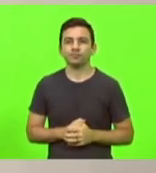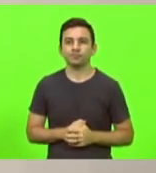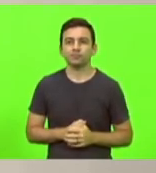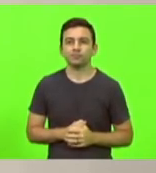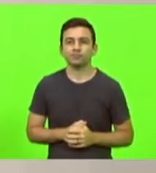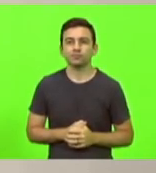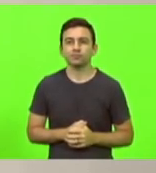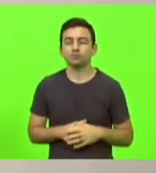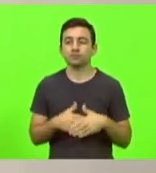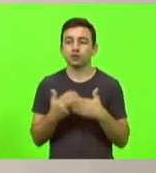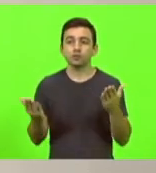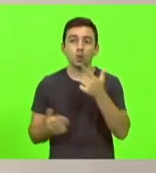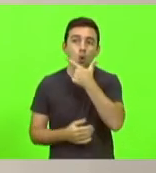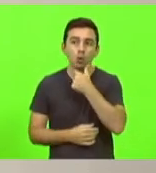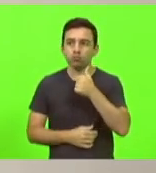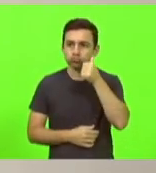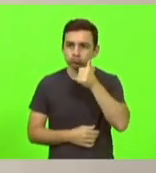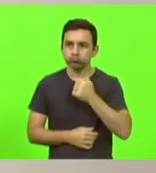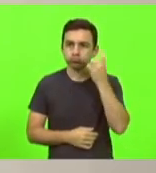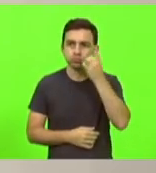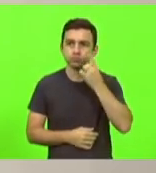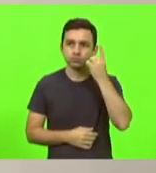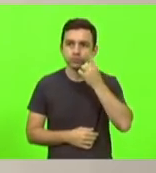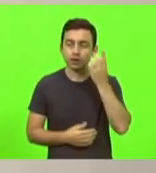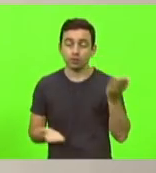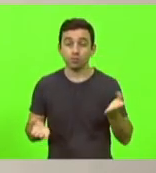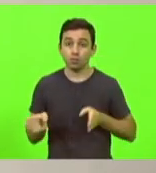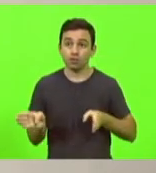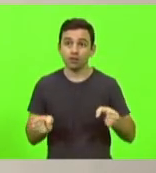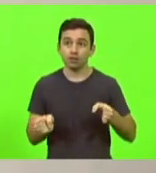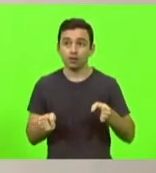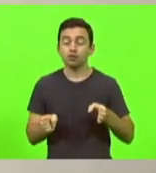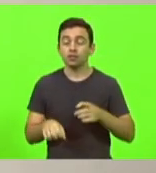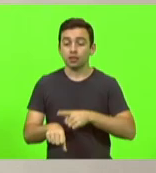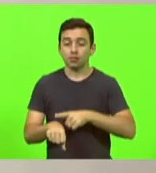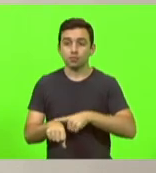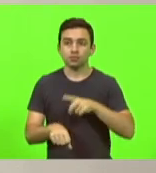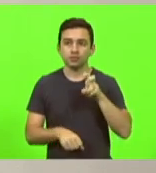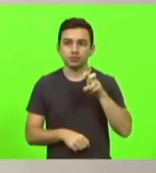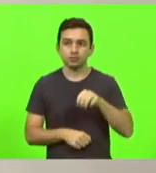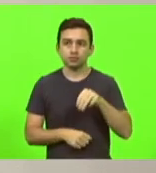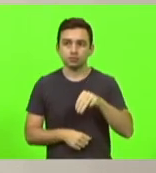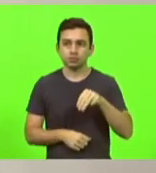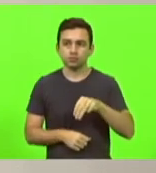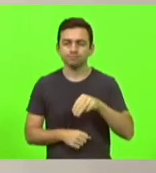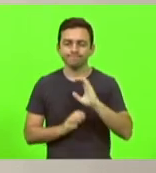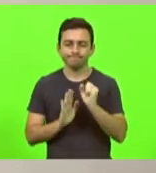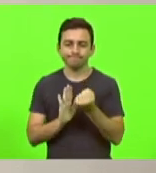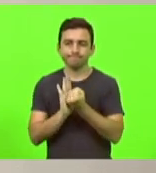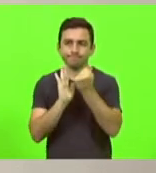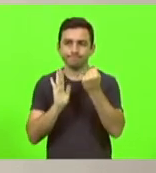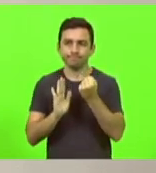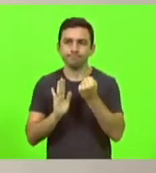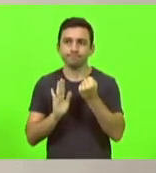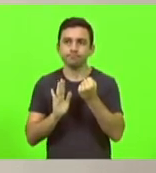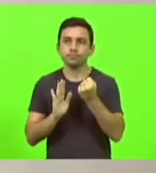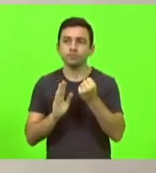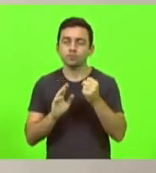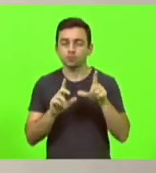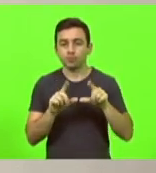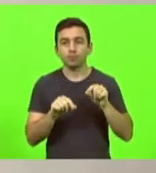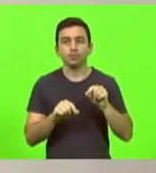Senhoras e senhores deputados, neste momento eu abro o prazo de 5 minutos para o registro de candidatos a cargo de